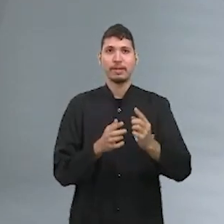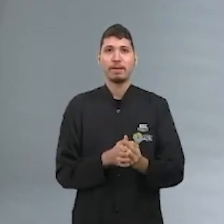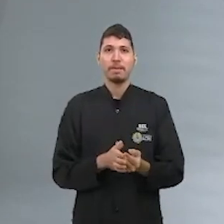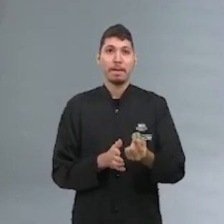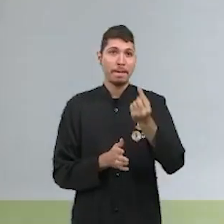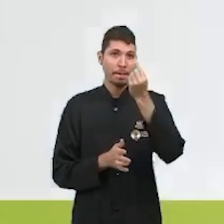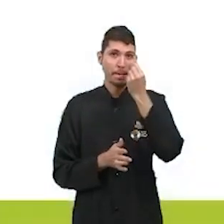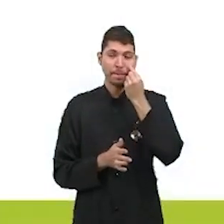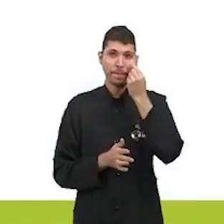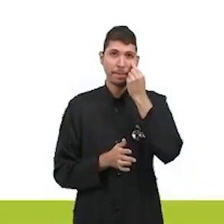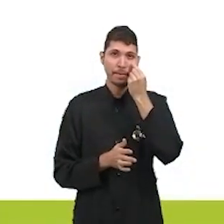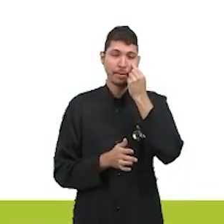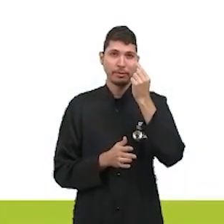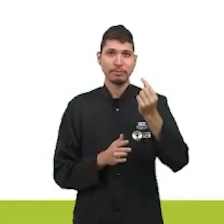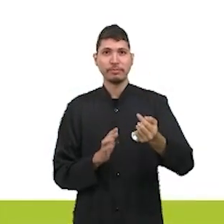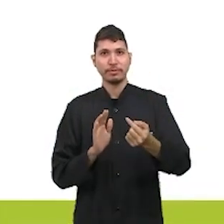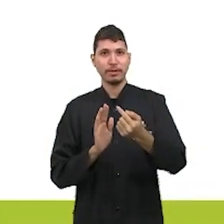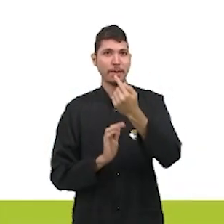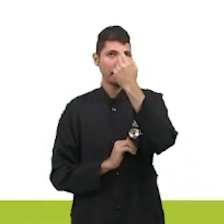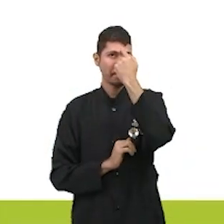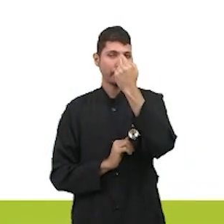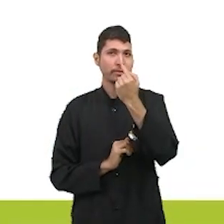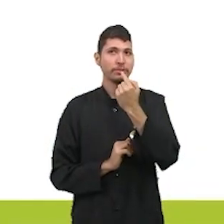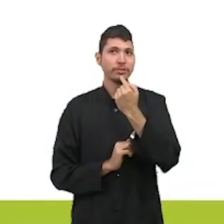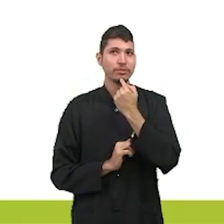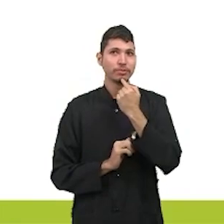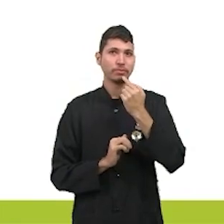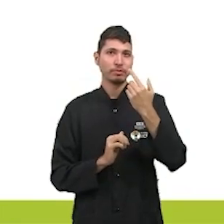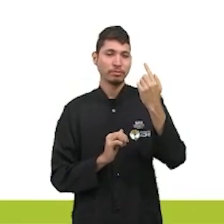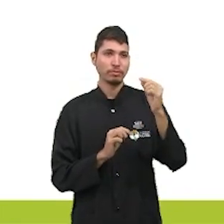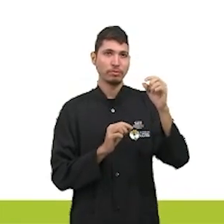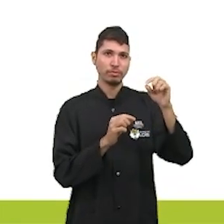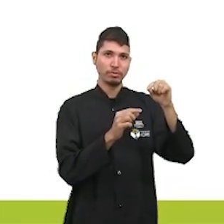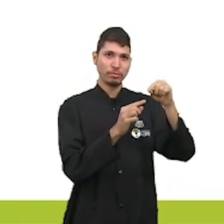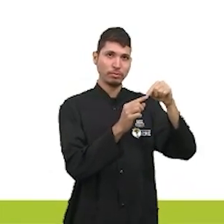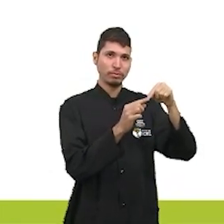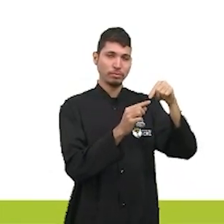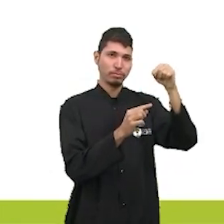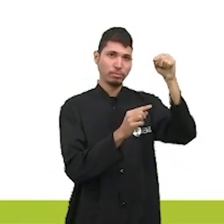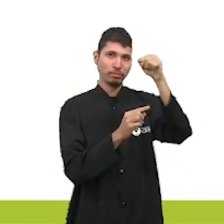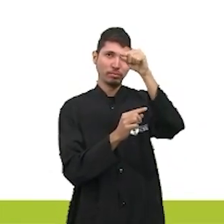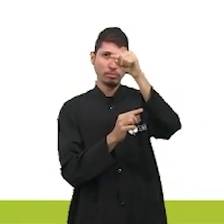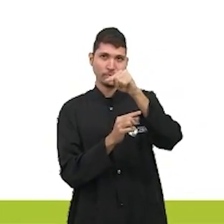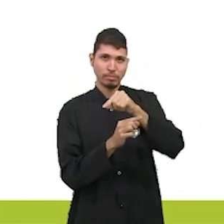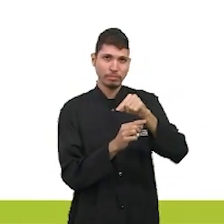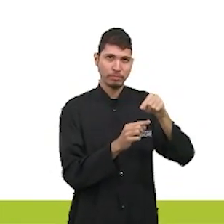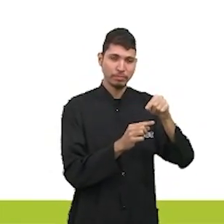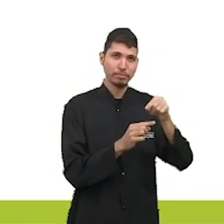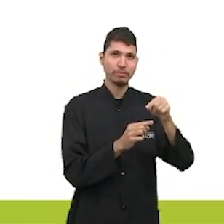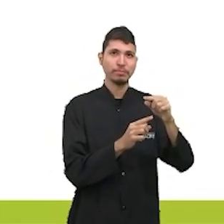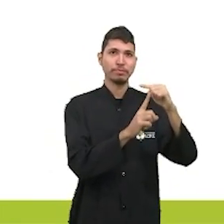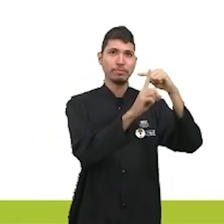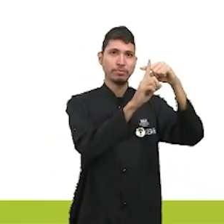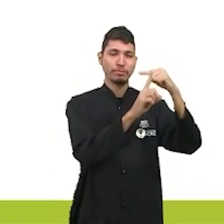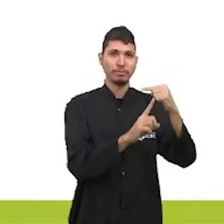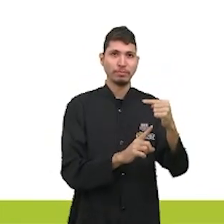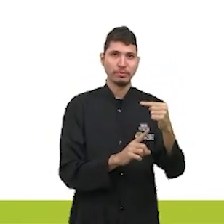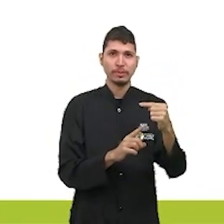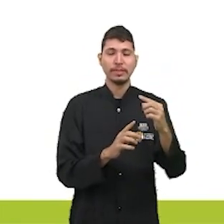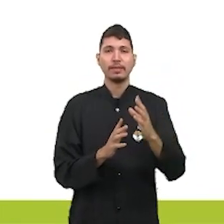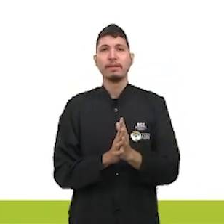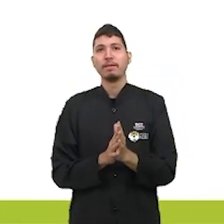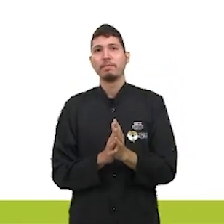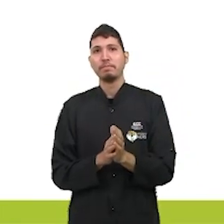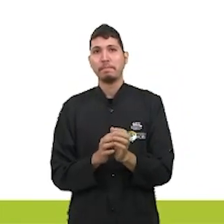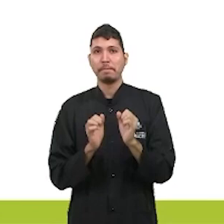aqui a representação, tá? Quando eu estou falando de circuito elétrico, nas provas, ela